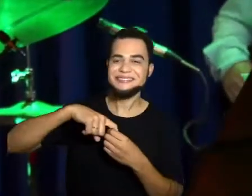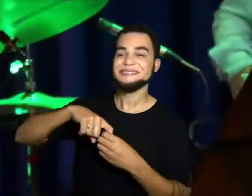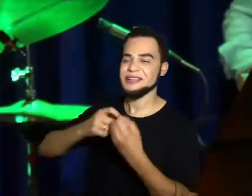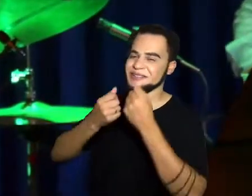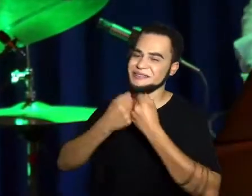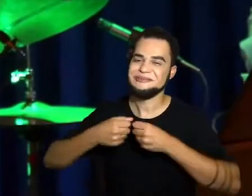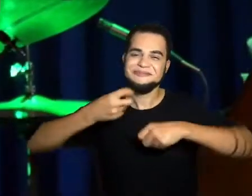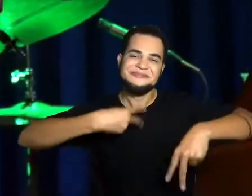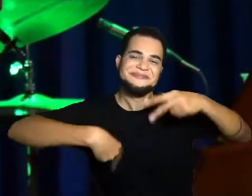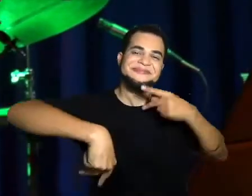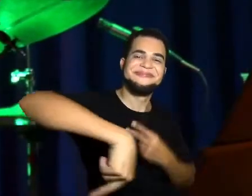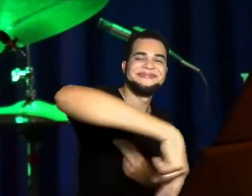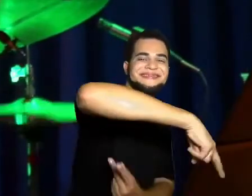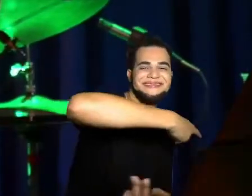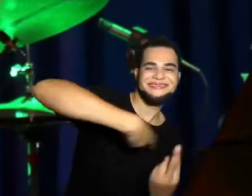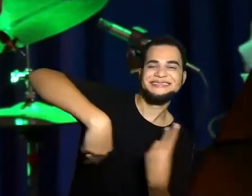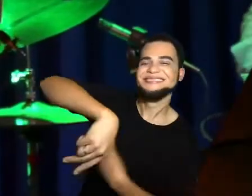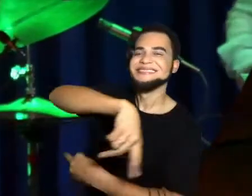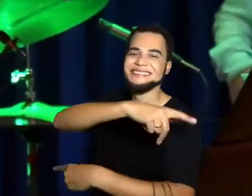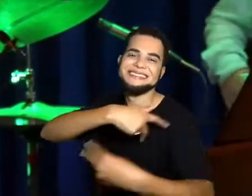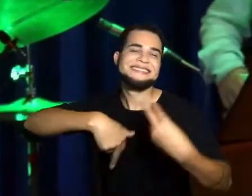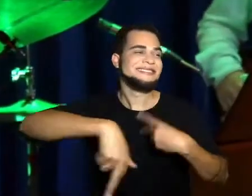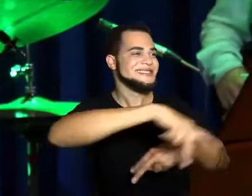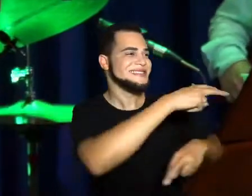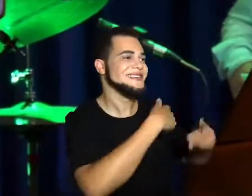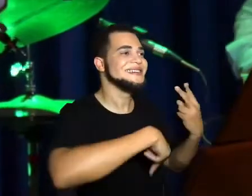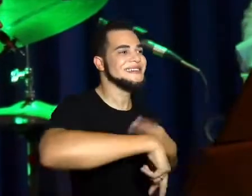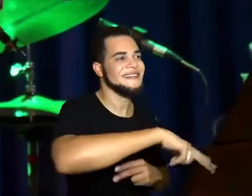Sai a rodada, deu lenço o cabelo, ela é